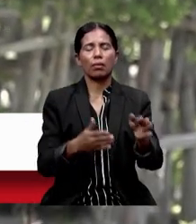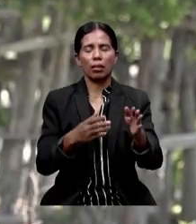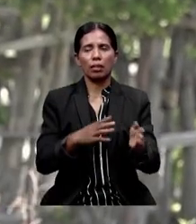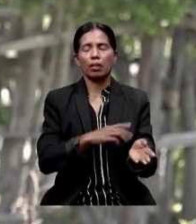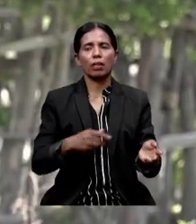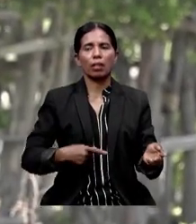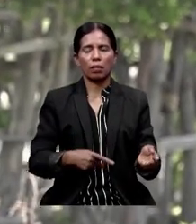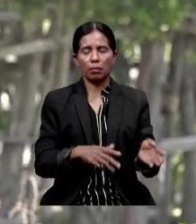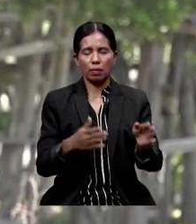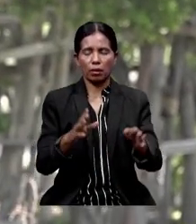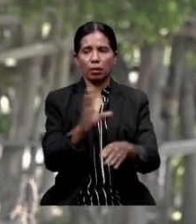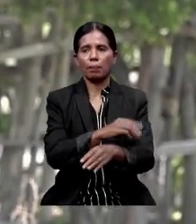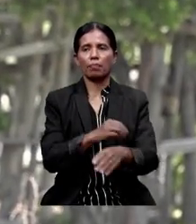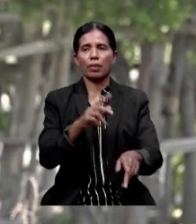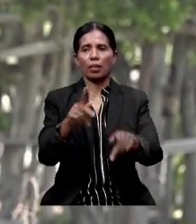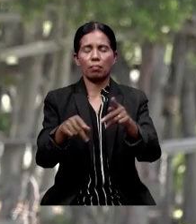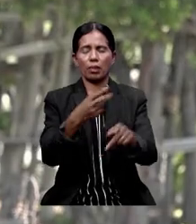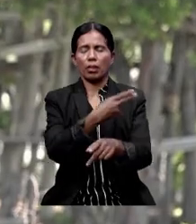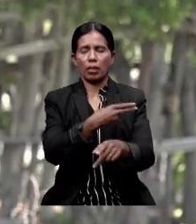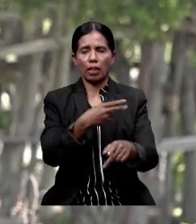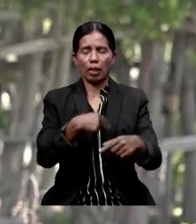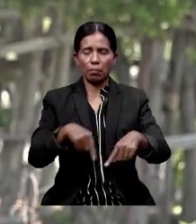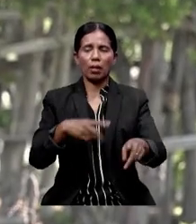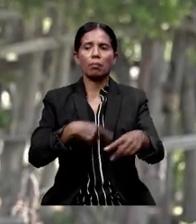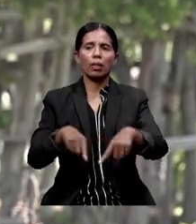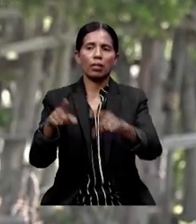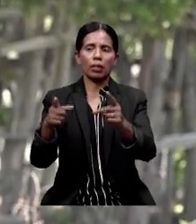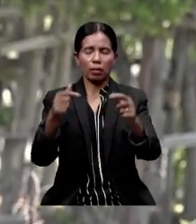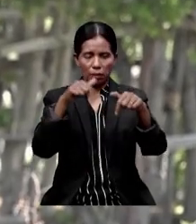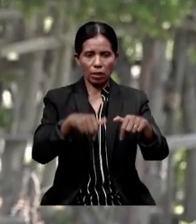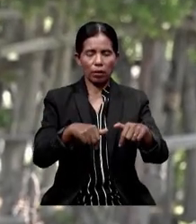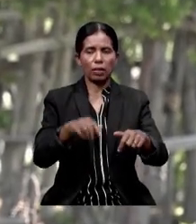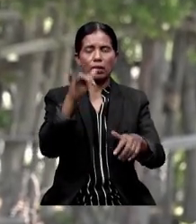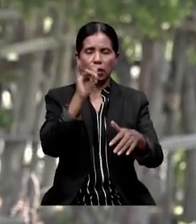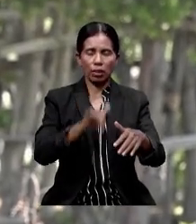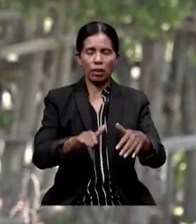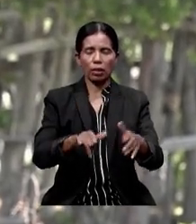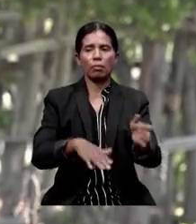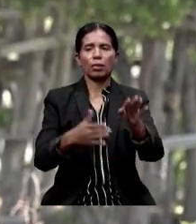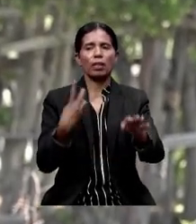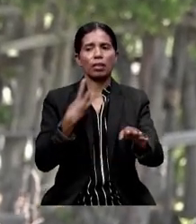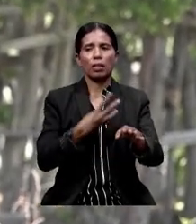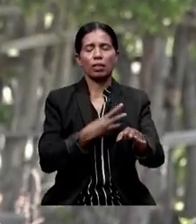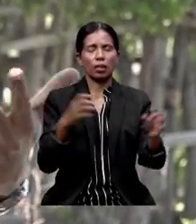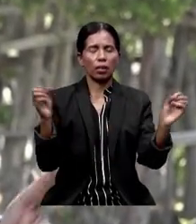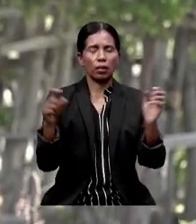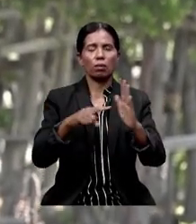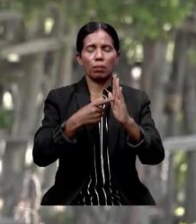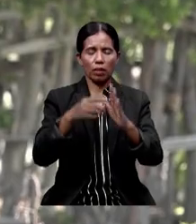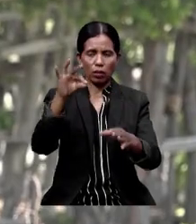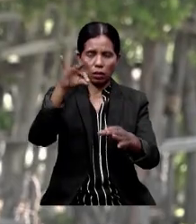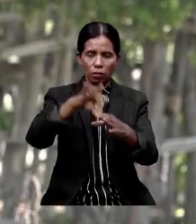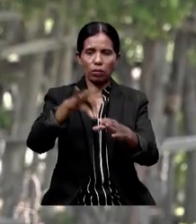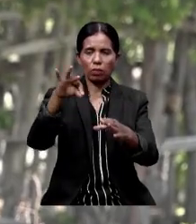Favorida. Invasori da bana, Isita mai agora ne nehela tomate. Se ita la luta hahu se ita ne tos sonatar